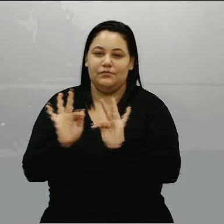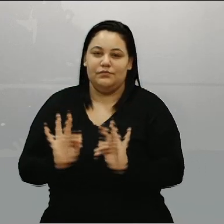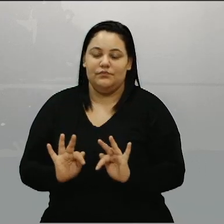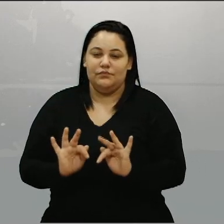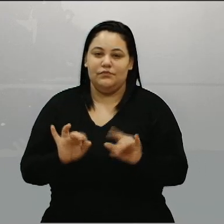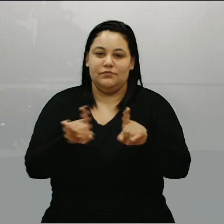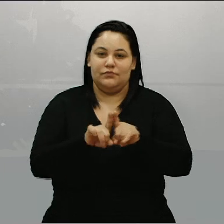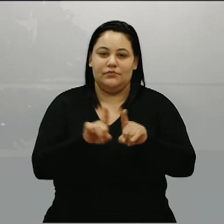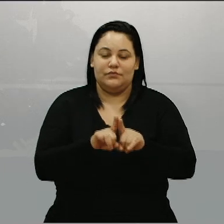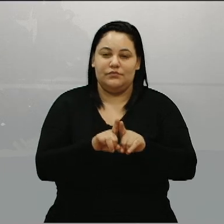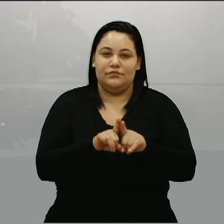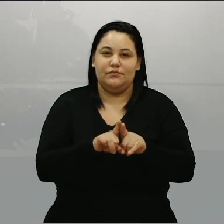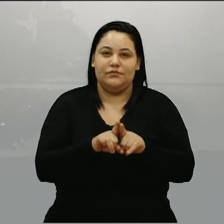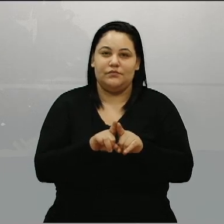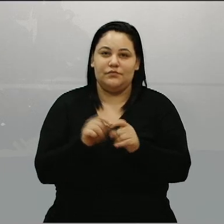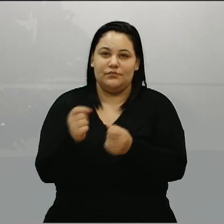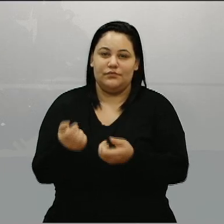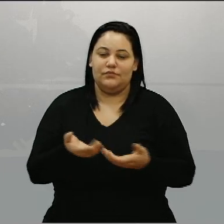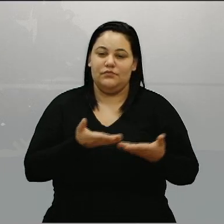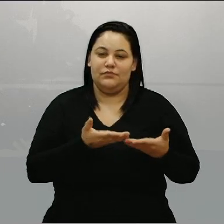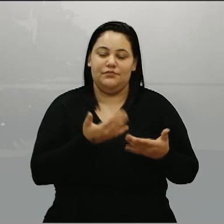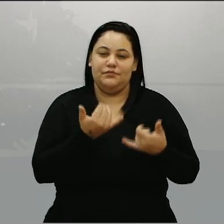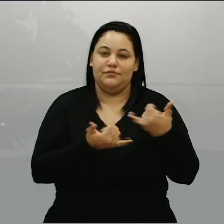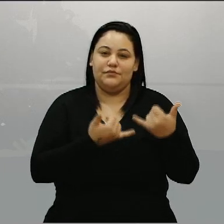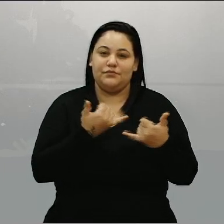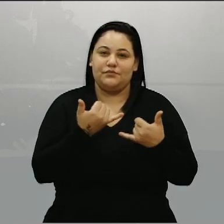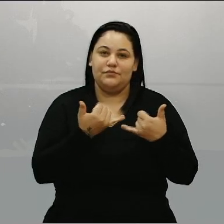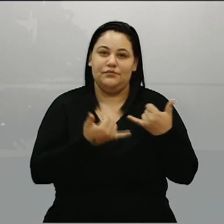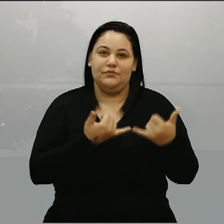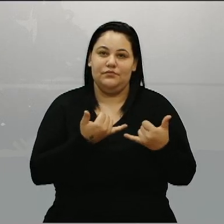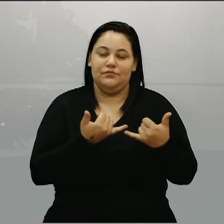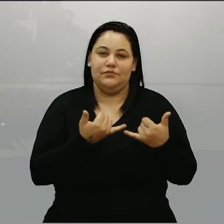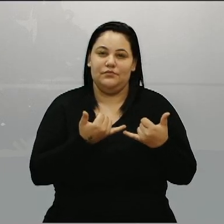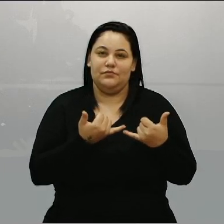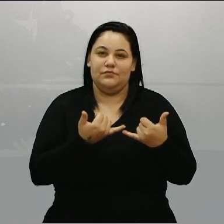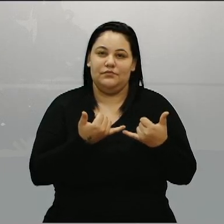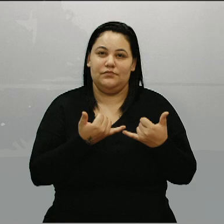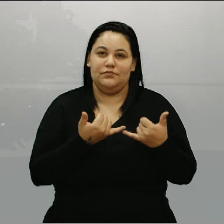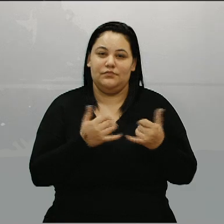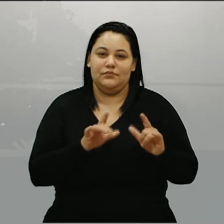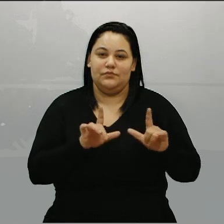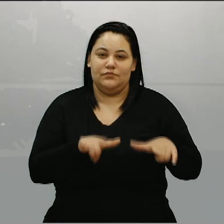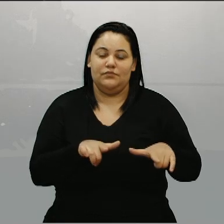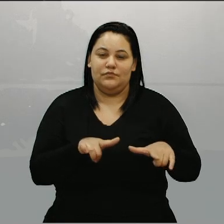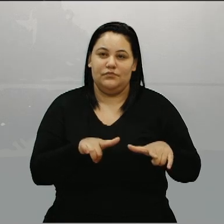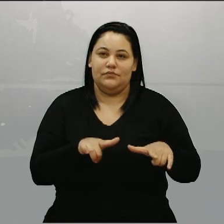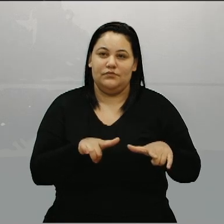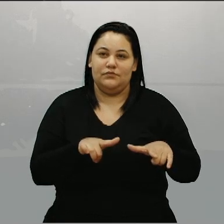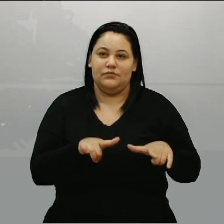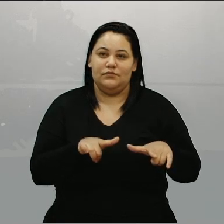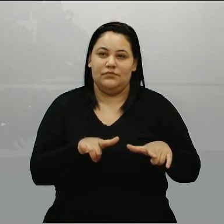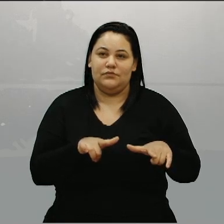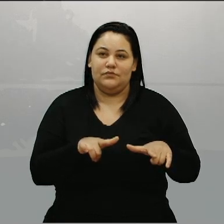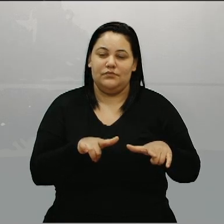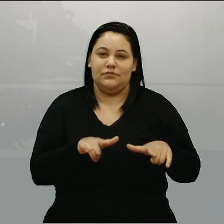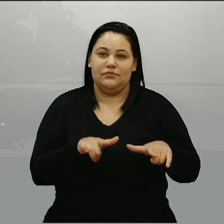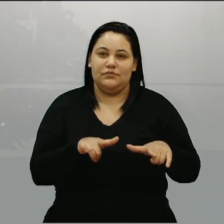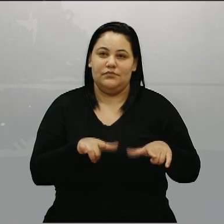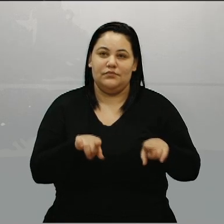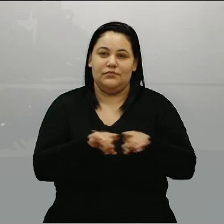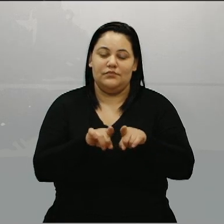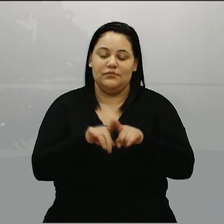também vai receber os brinquedos da Estação Cidadania, que estão sendo revitalizados